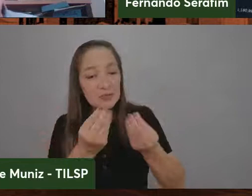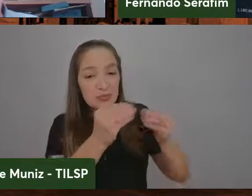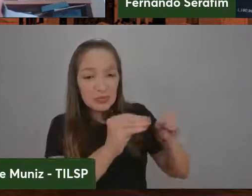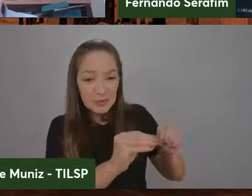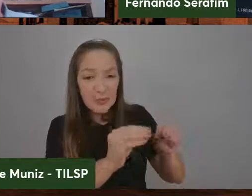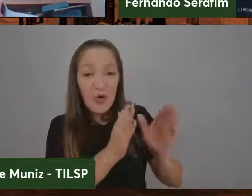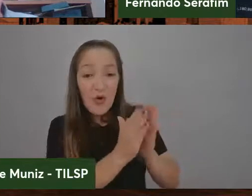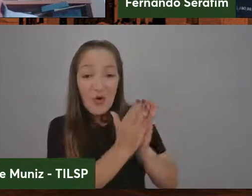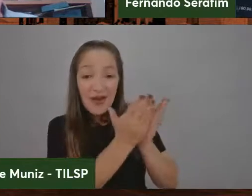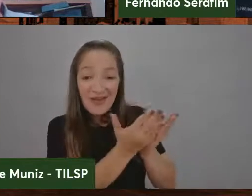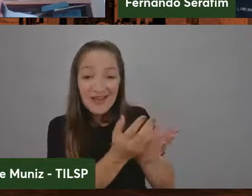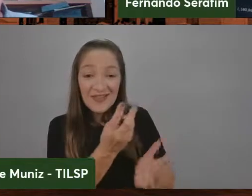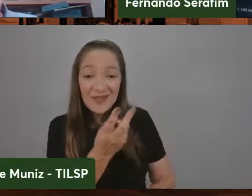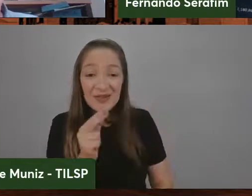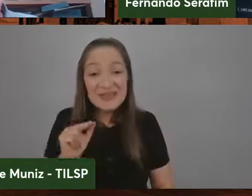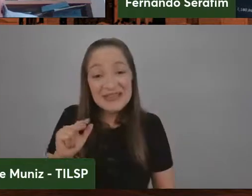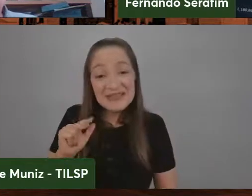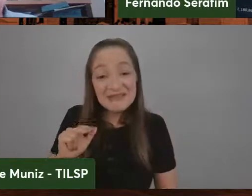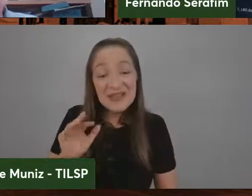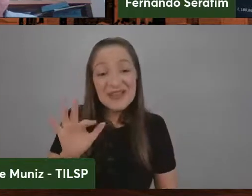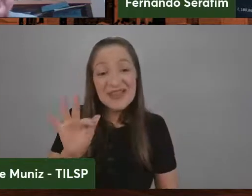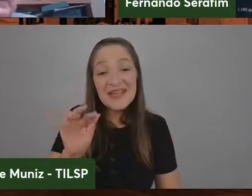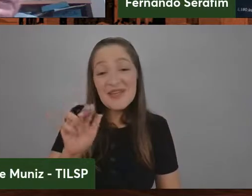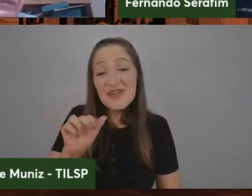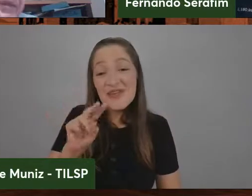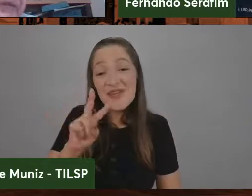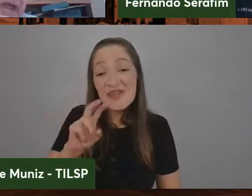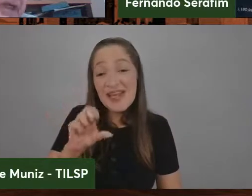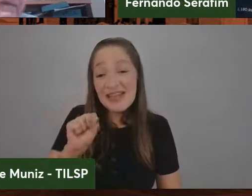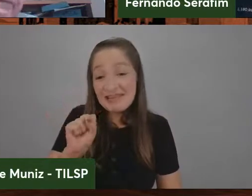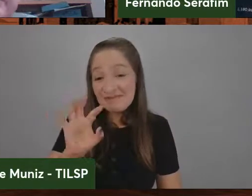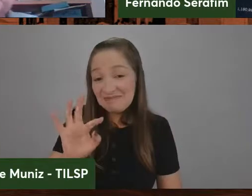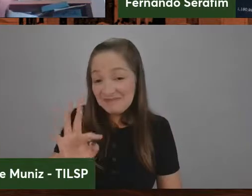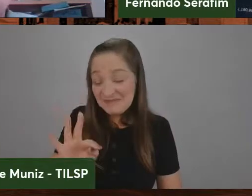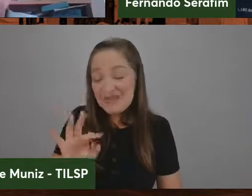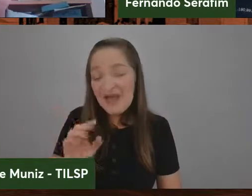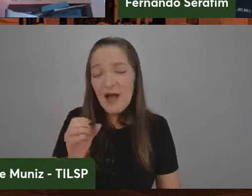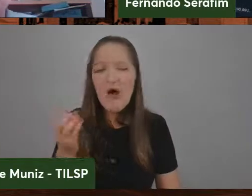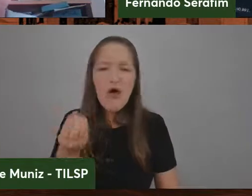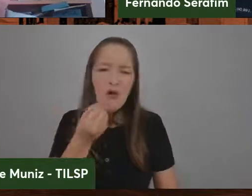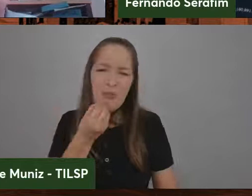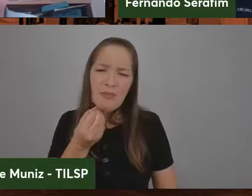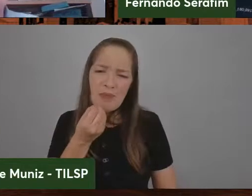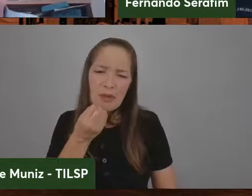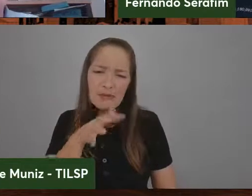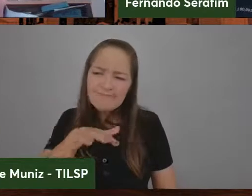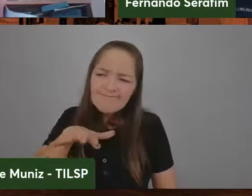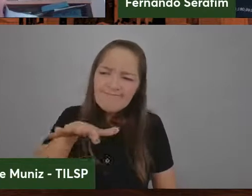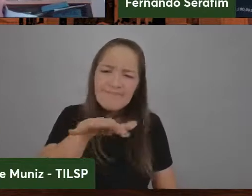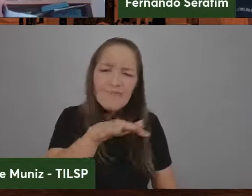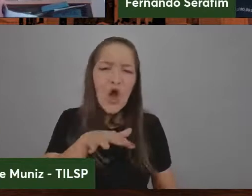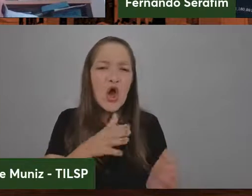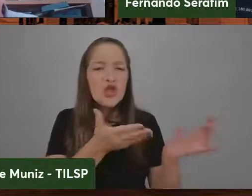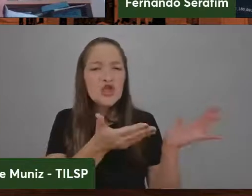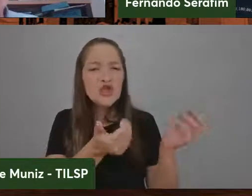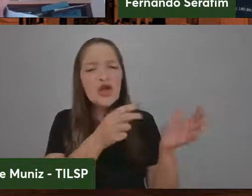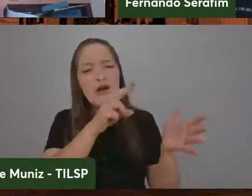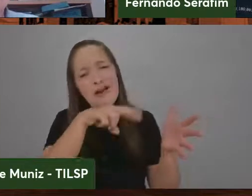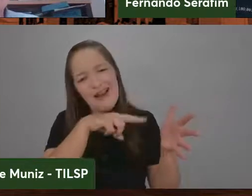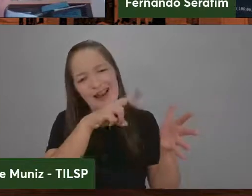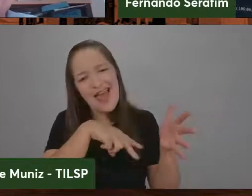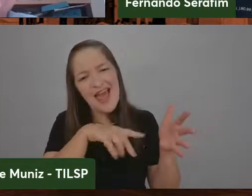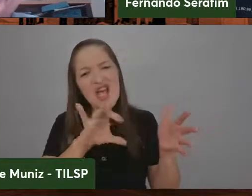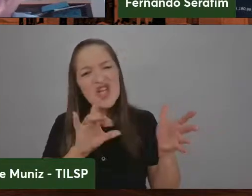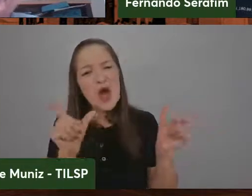FUVEST, porque eu acho que é uma oportunidade para os jovens lerem. É, não apenas o